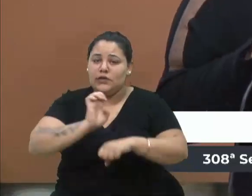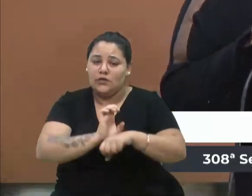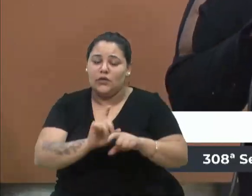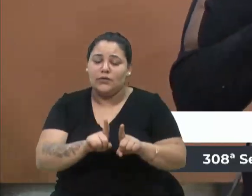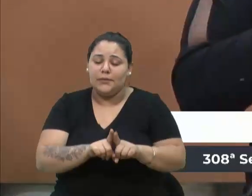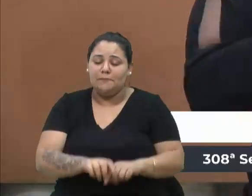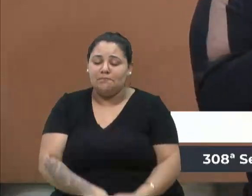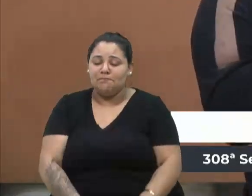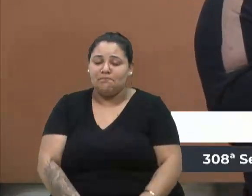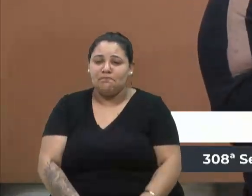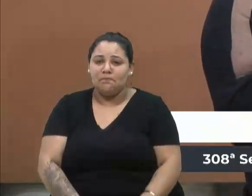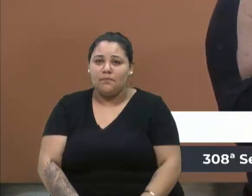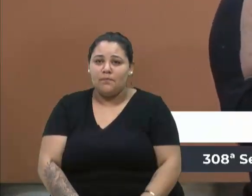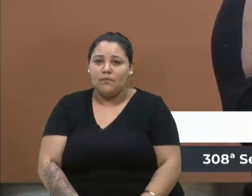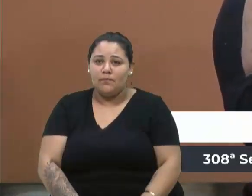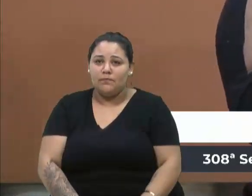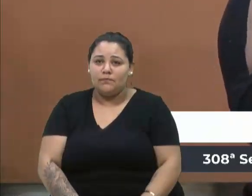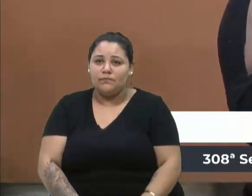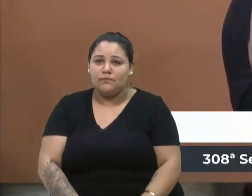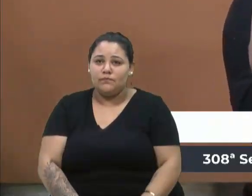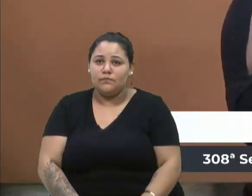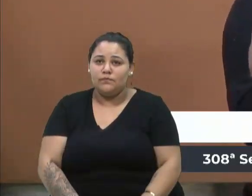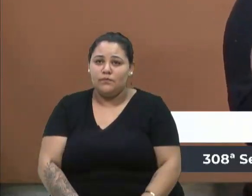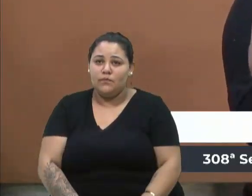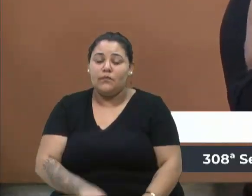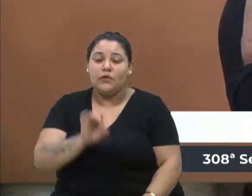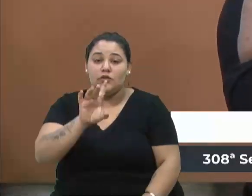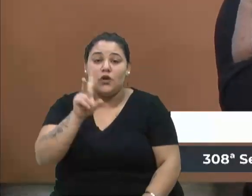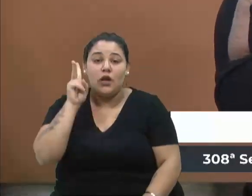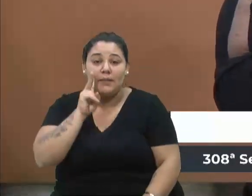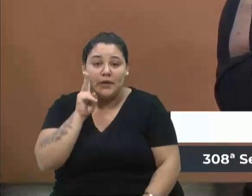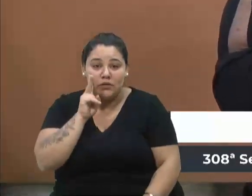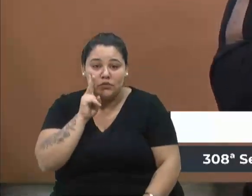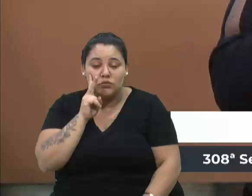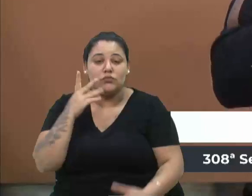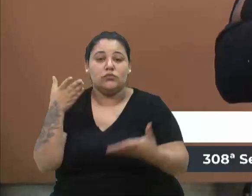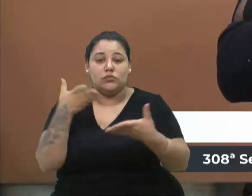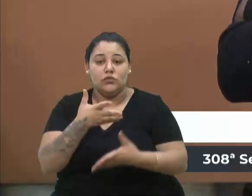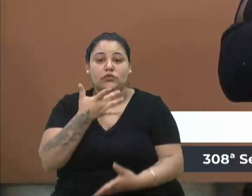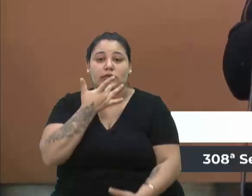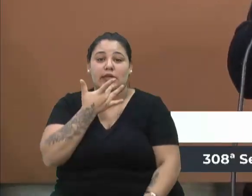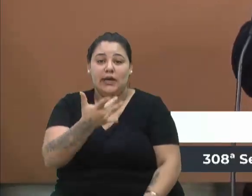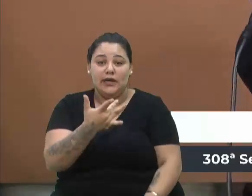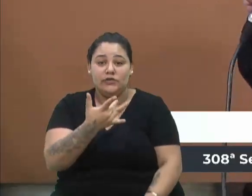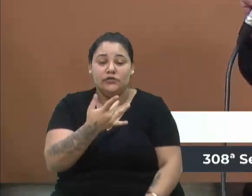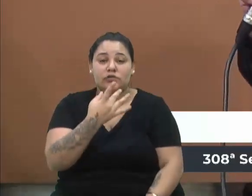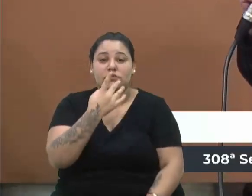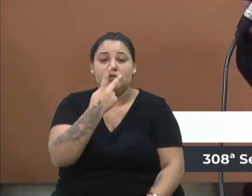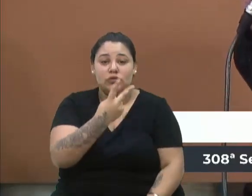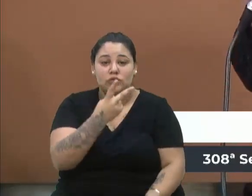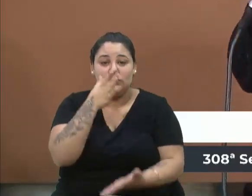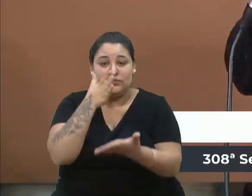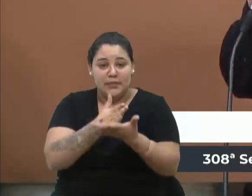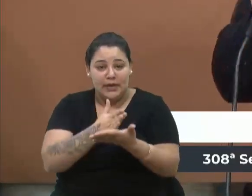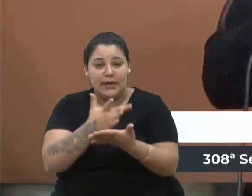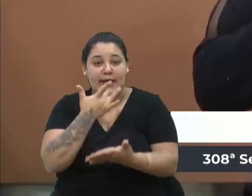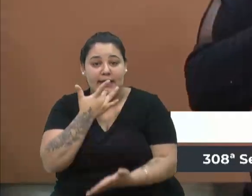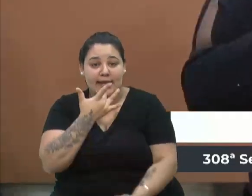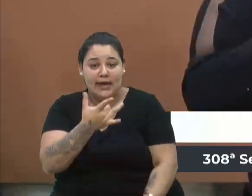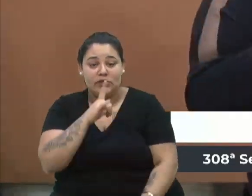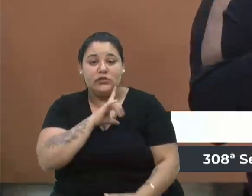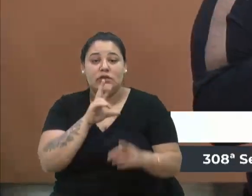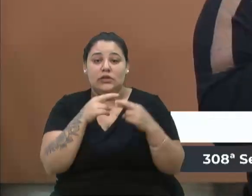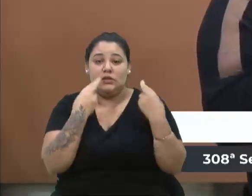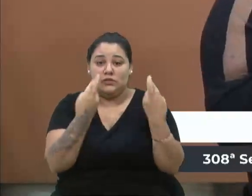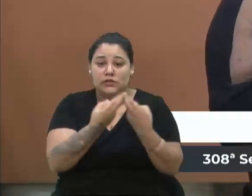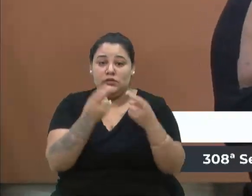Então como tenho tempo só reforçando hoje à tarde às 14:30 Então a reunião